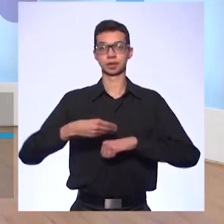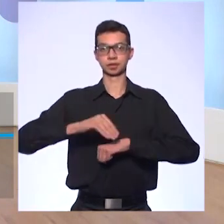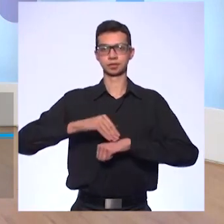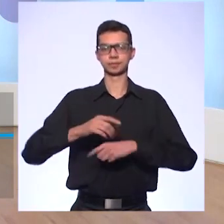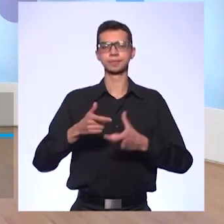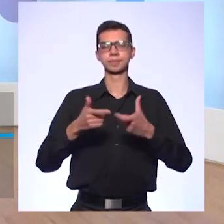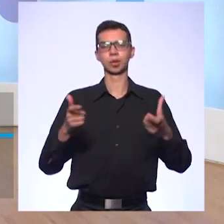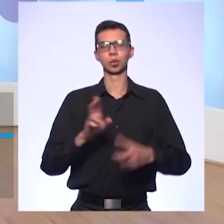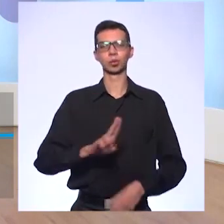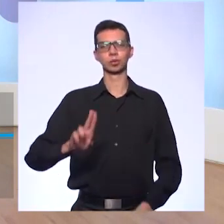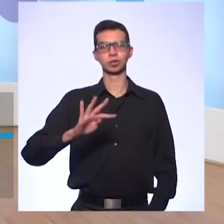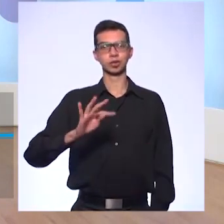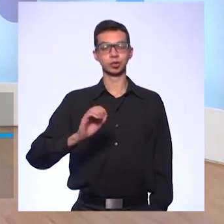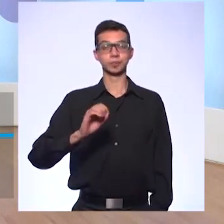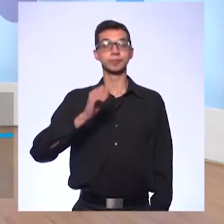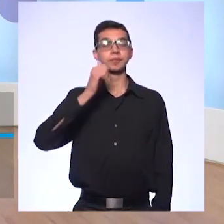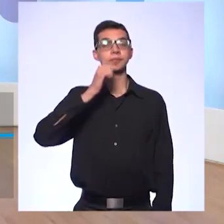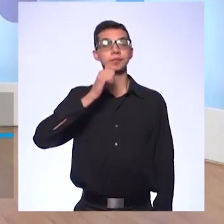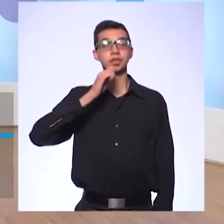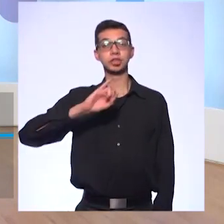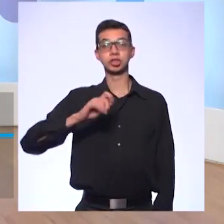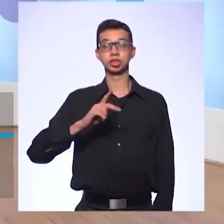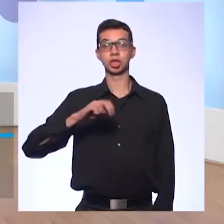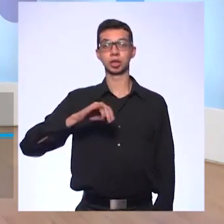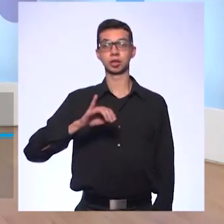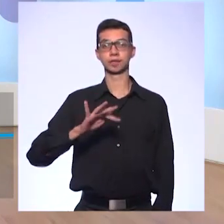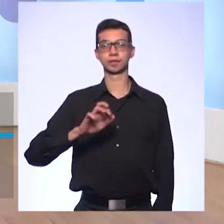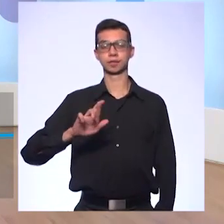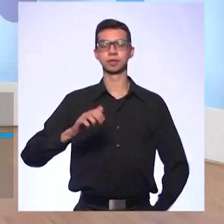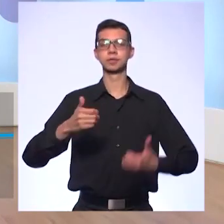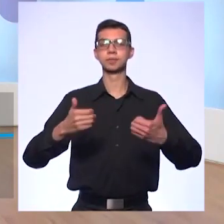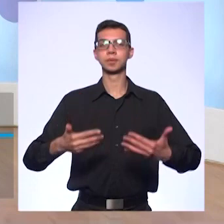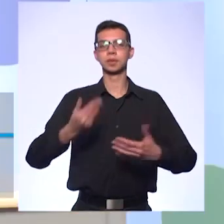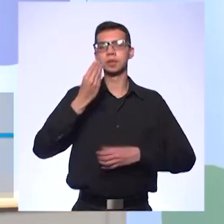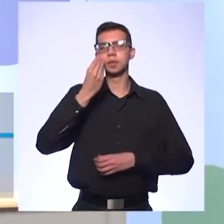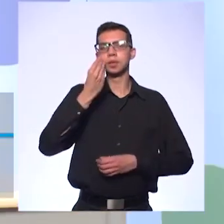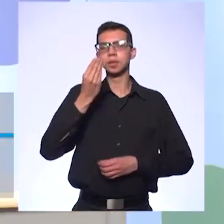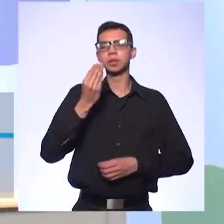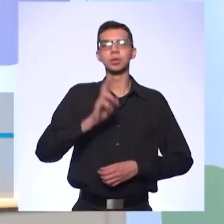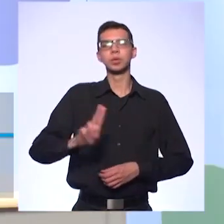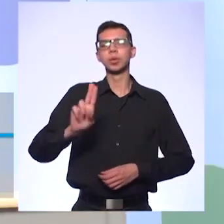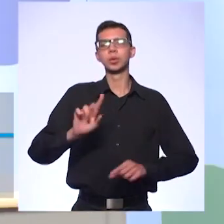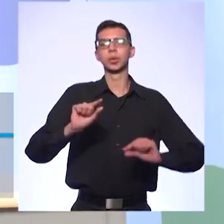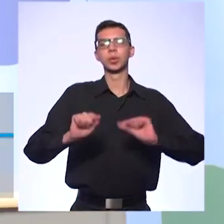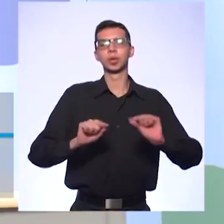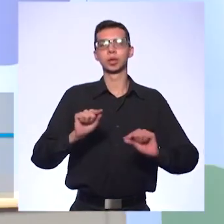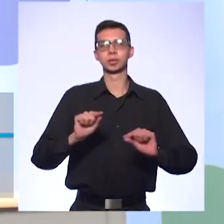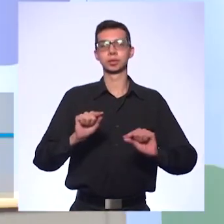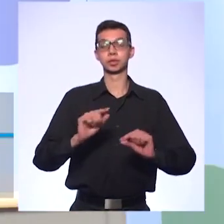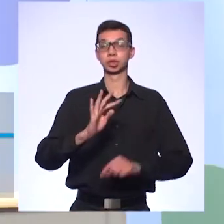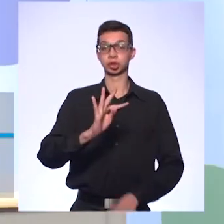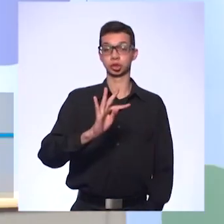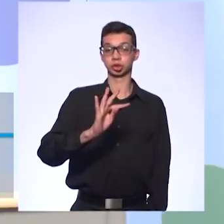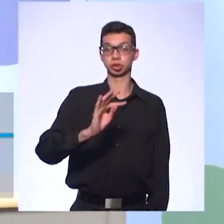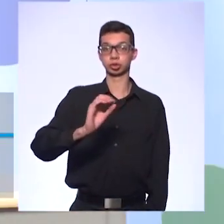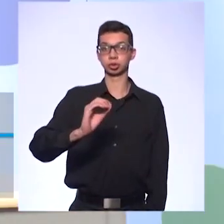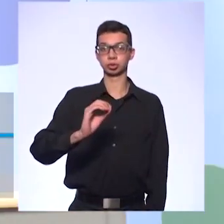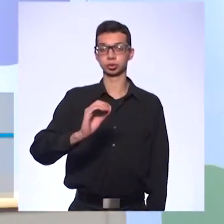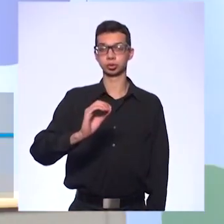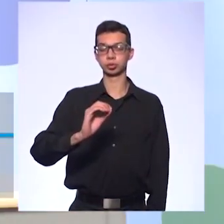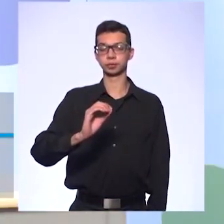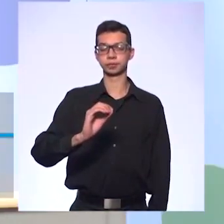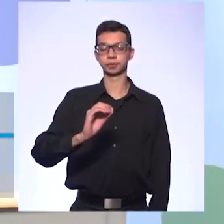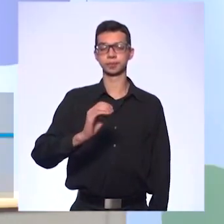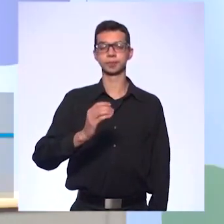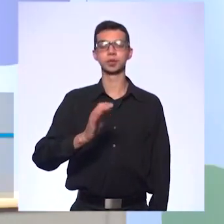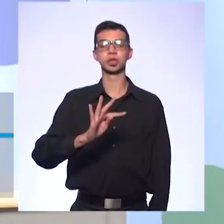tá? A Jennifer respondeu, experiments are used to... I'm sorry. We run